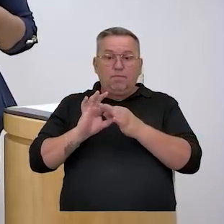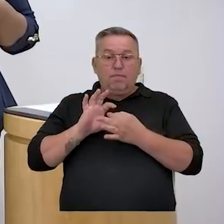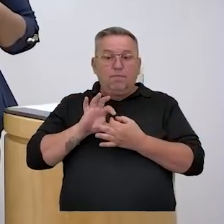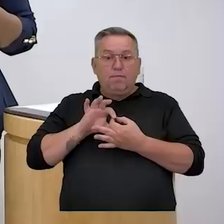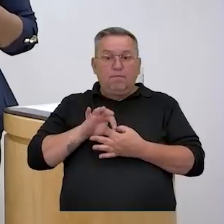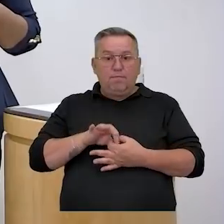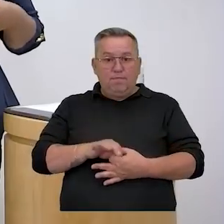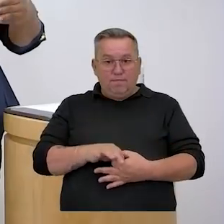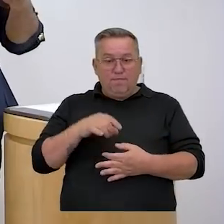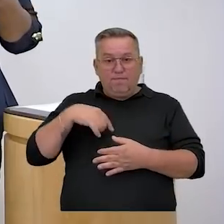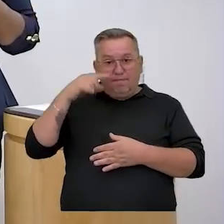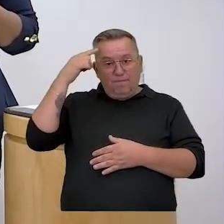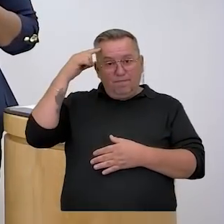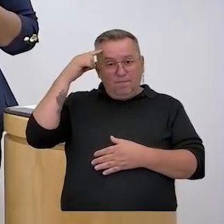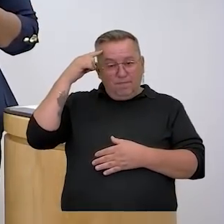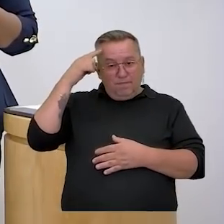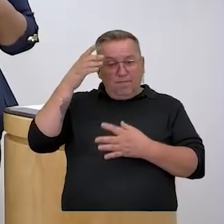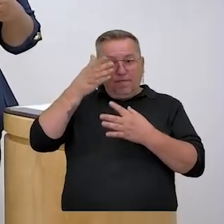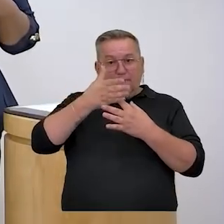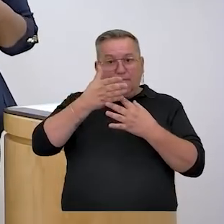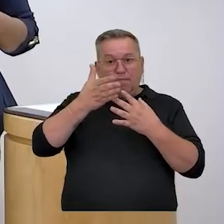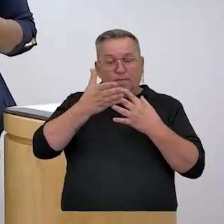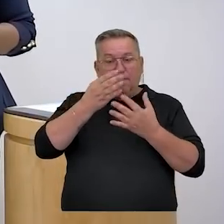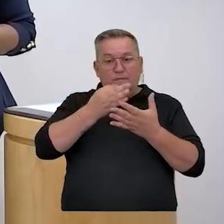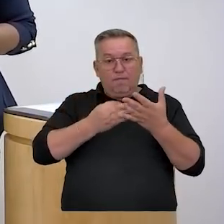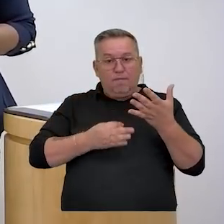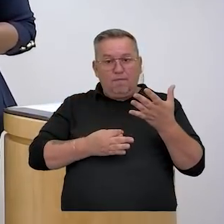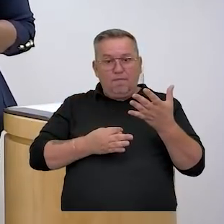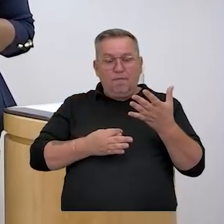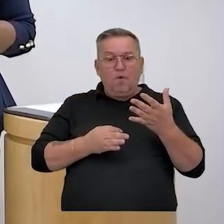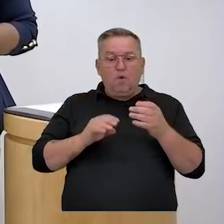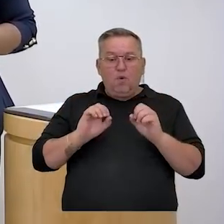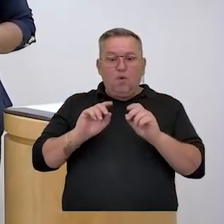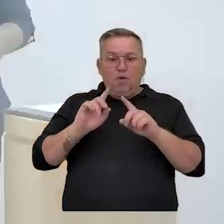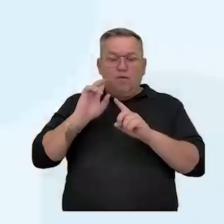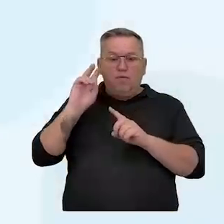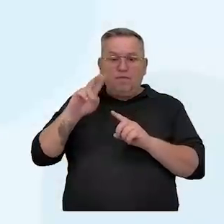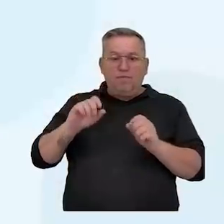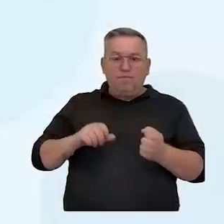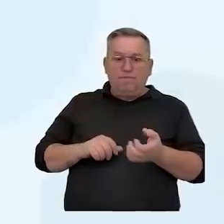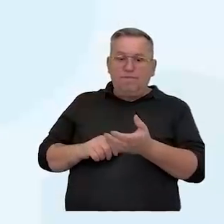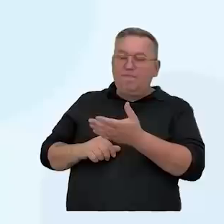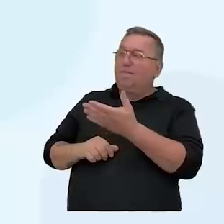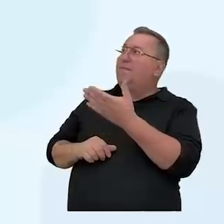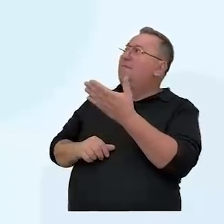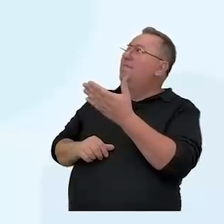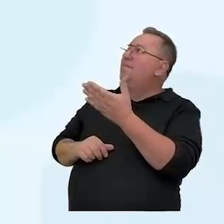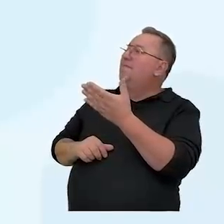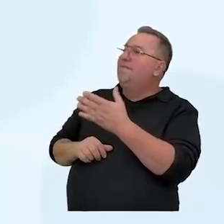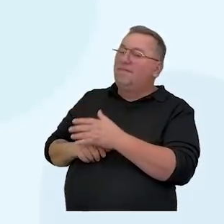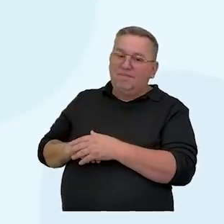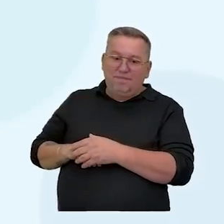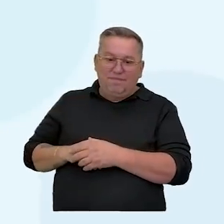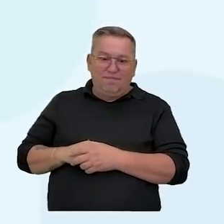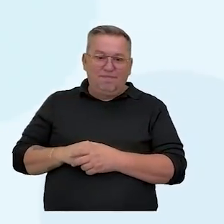aí na parte de intertextualidade. Com o que esse texto conversa? Então, na tela aí para vocês. Eu vou ler a partir do título, tudo